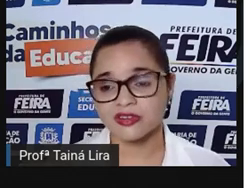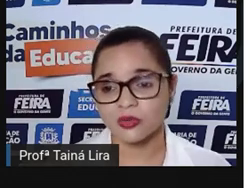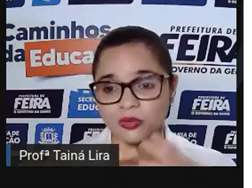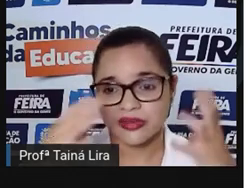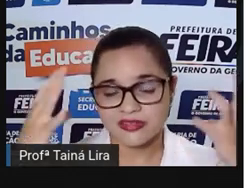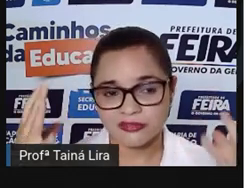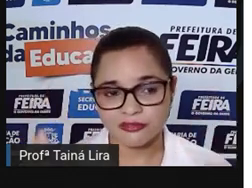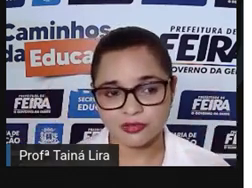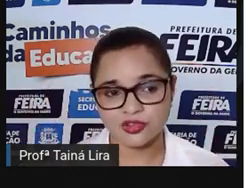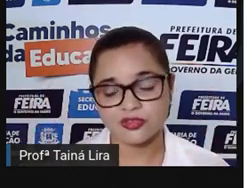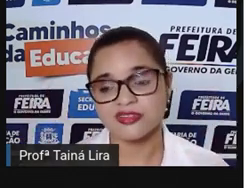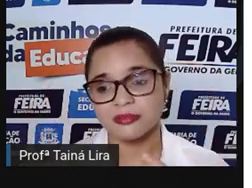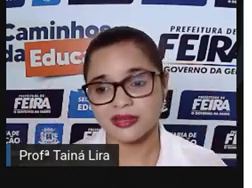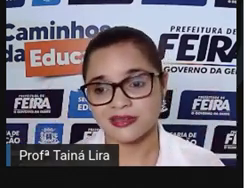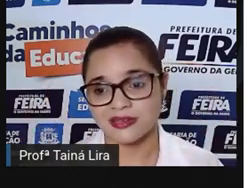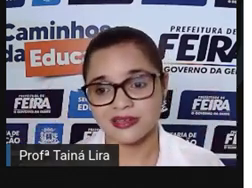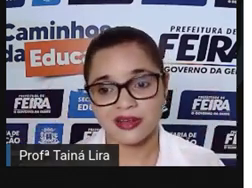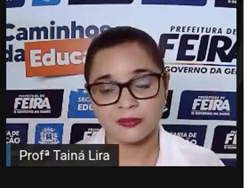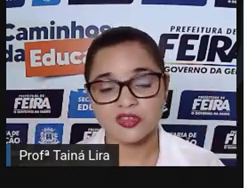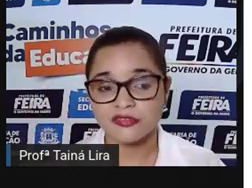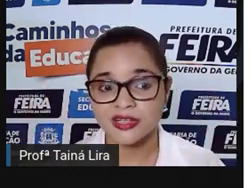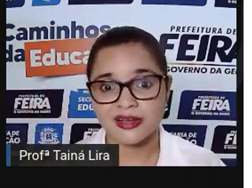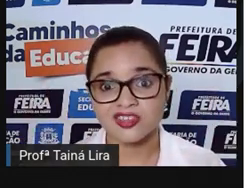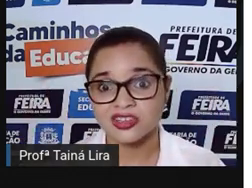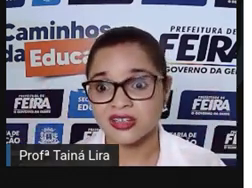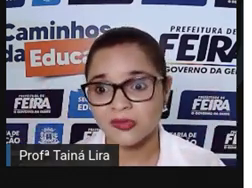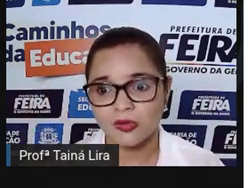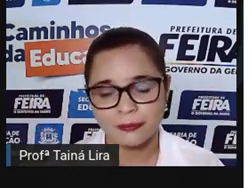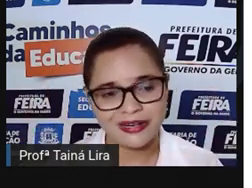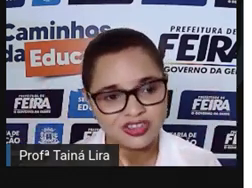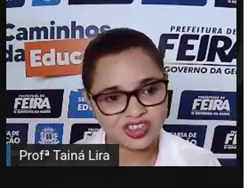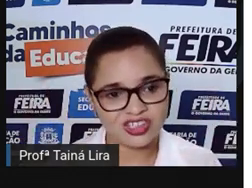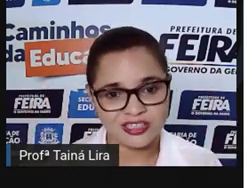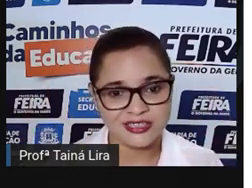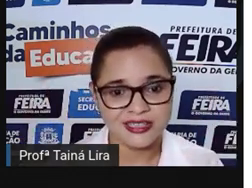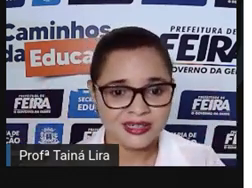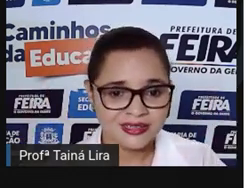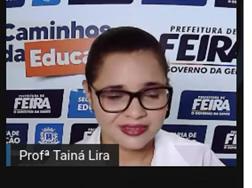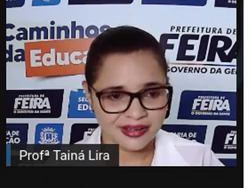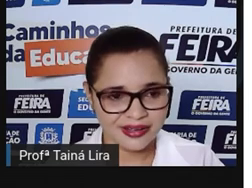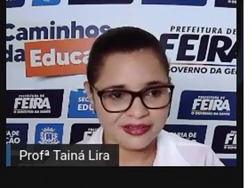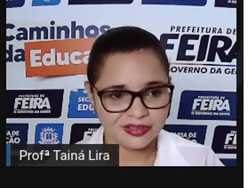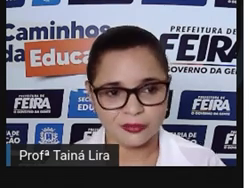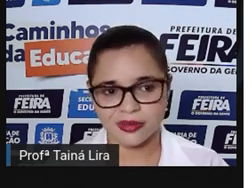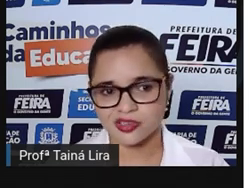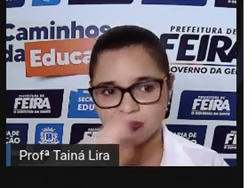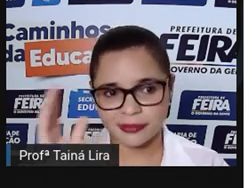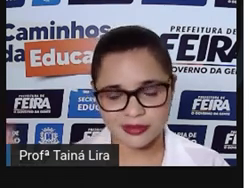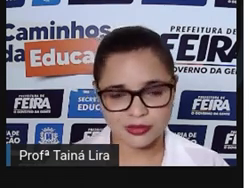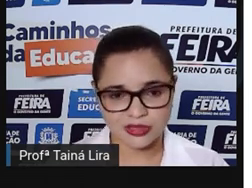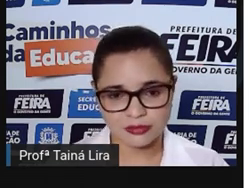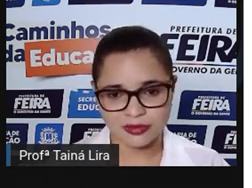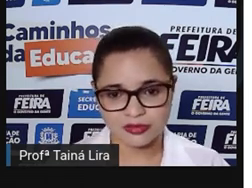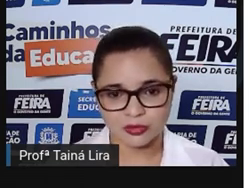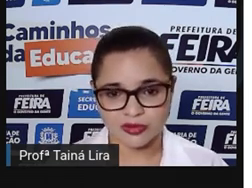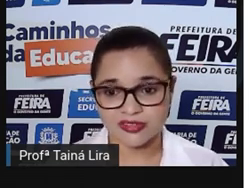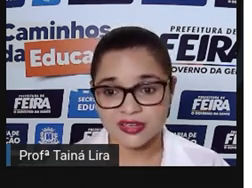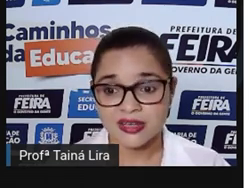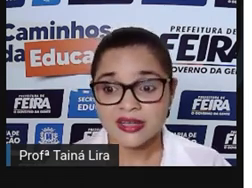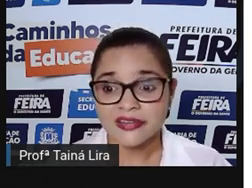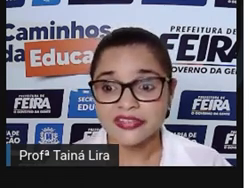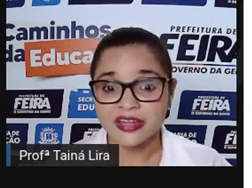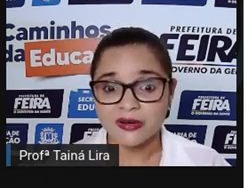Se você não conhece a fonte, não sabe que aquilo ali realmente é verdade, não compartilhe, tá? Não mande aí para outras